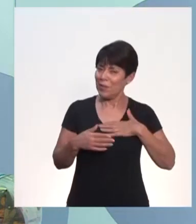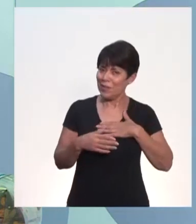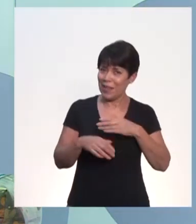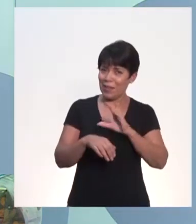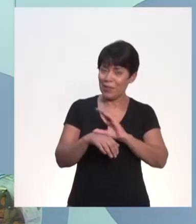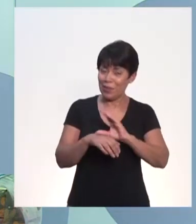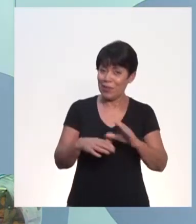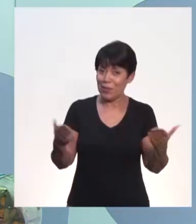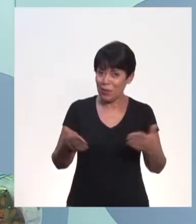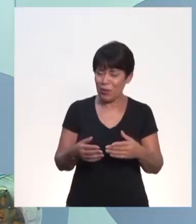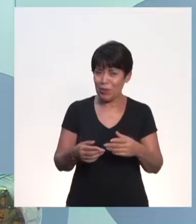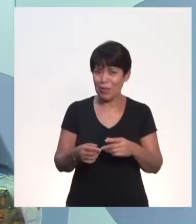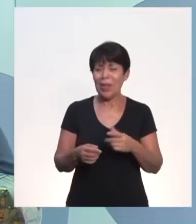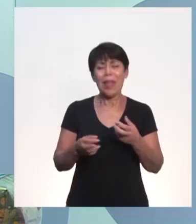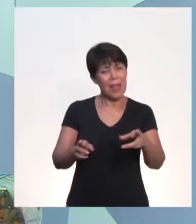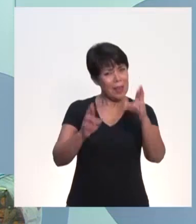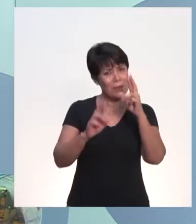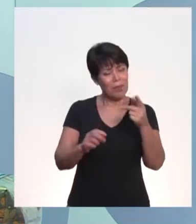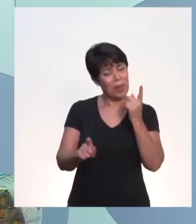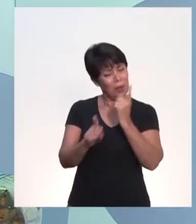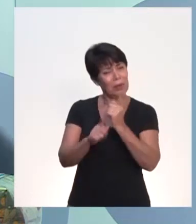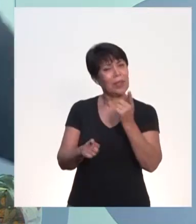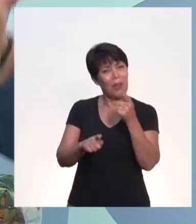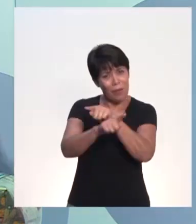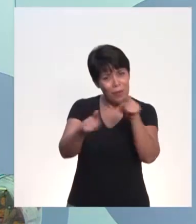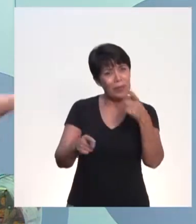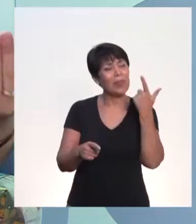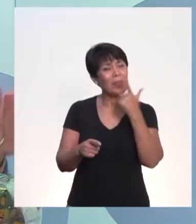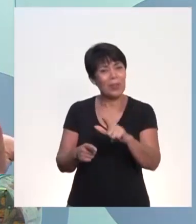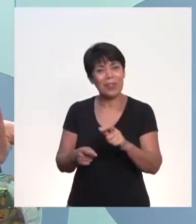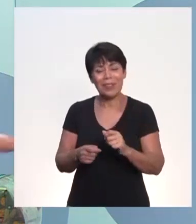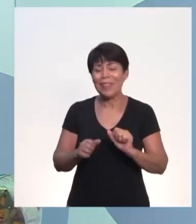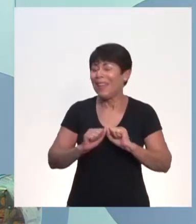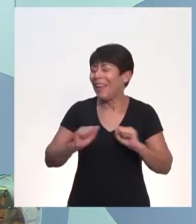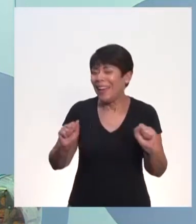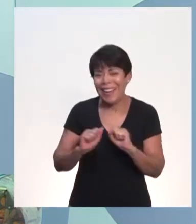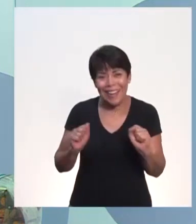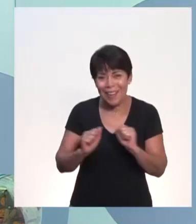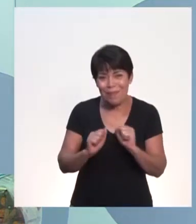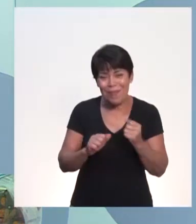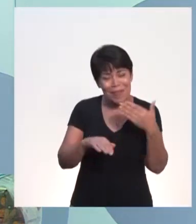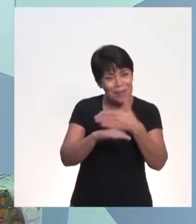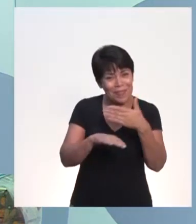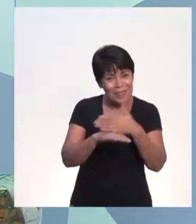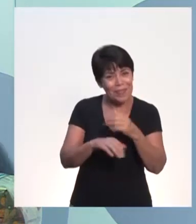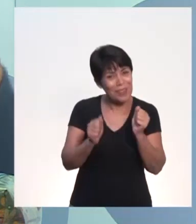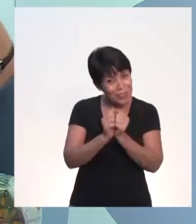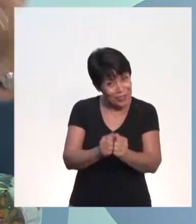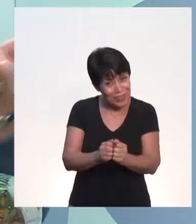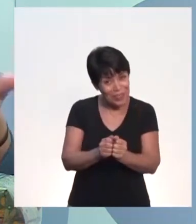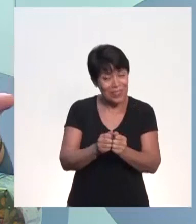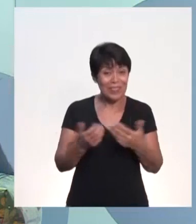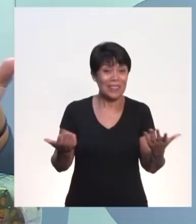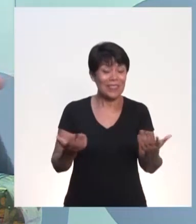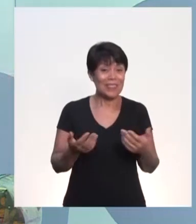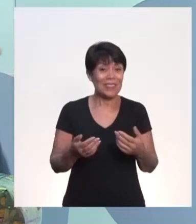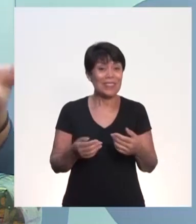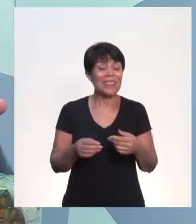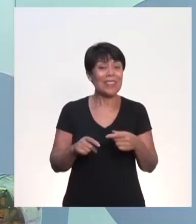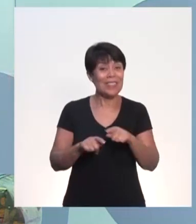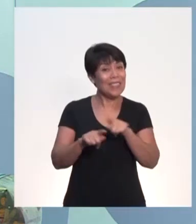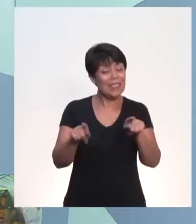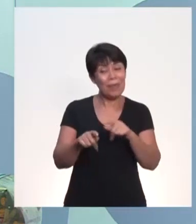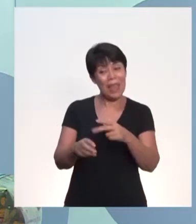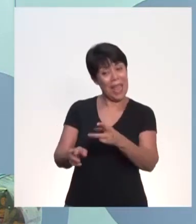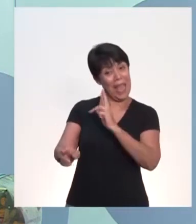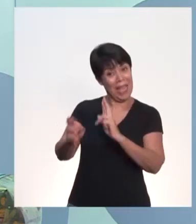rever mais vezes, e adorei que a gente tenha participado, né? Então, adorei a participação pelo